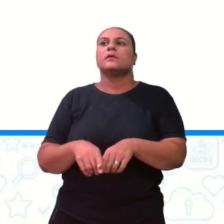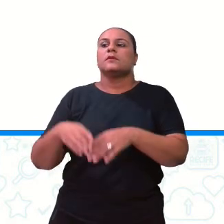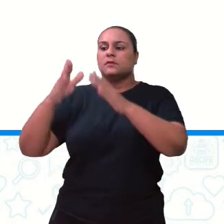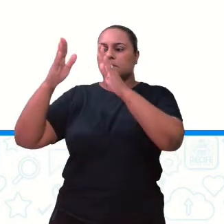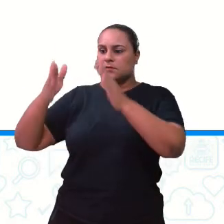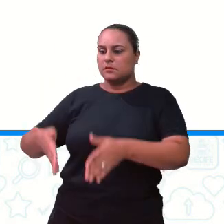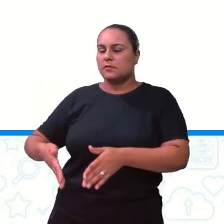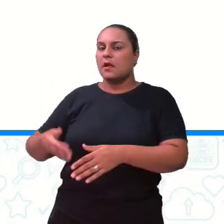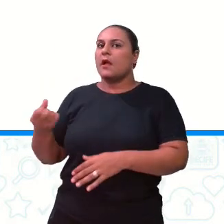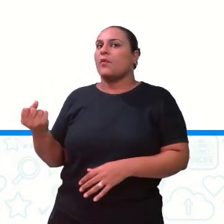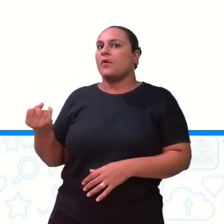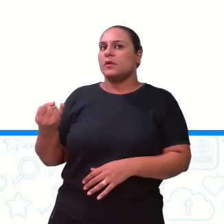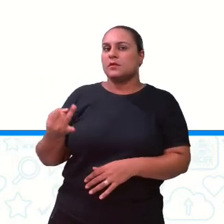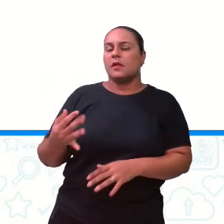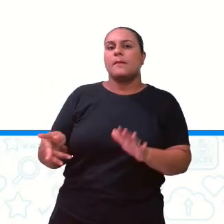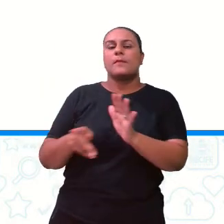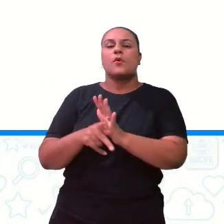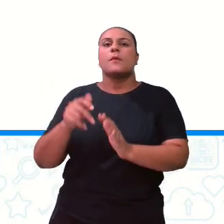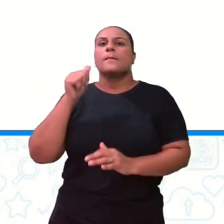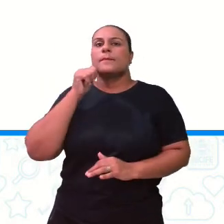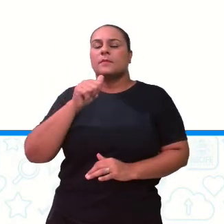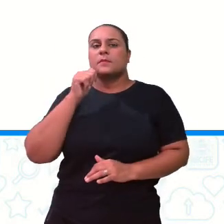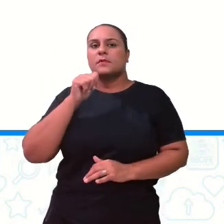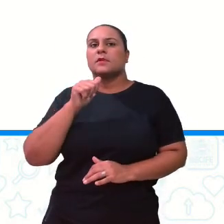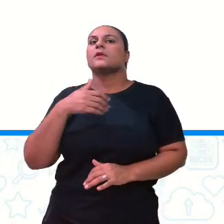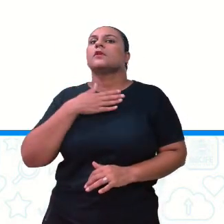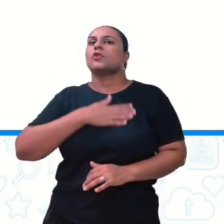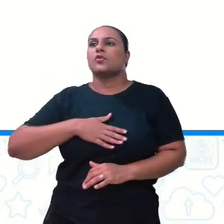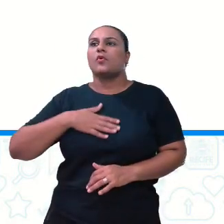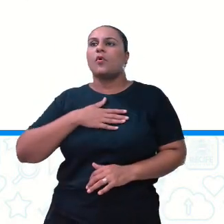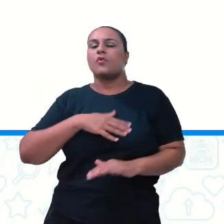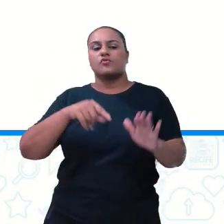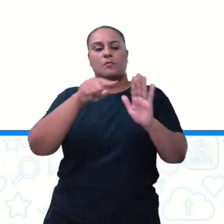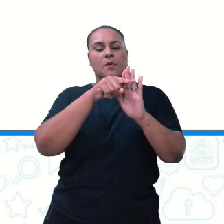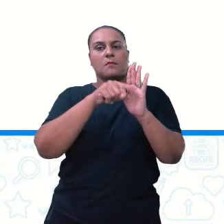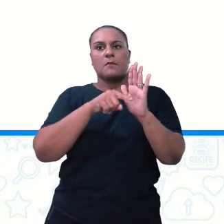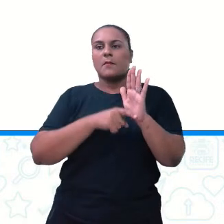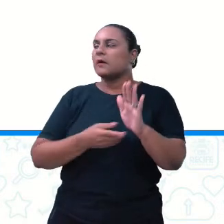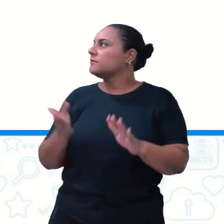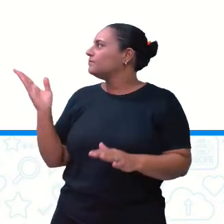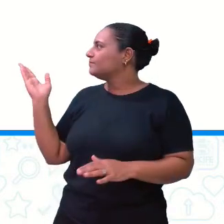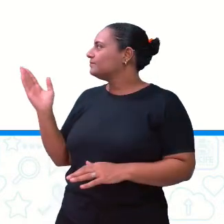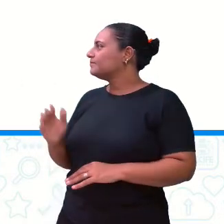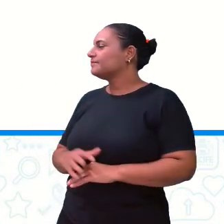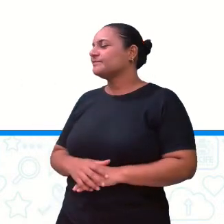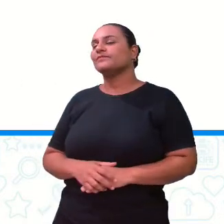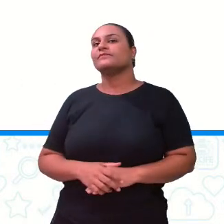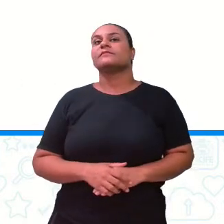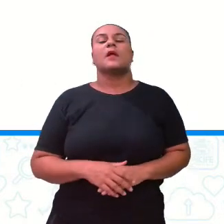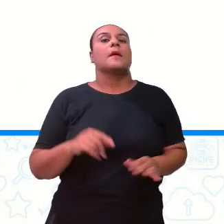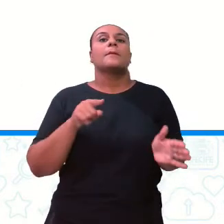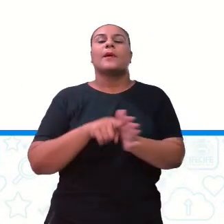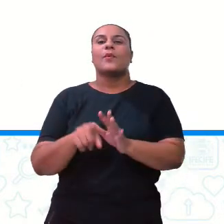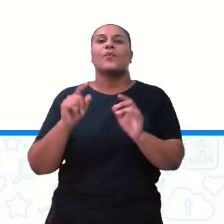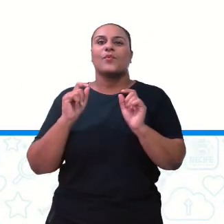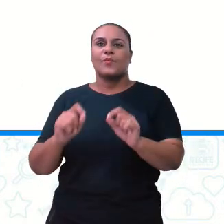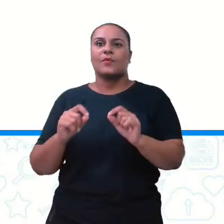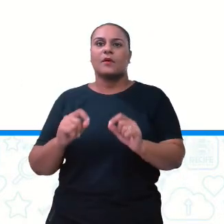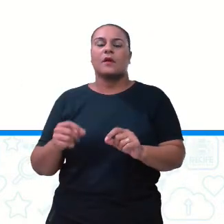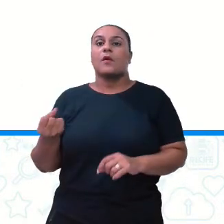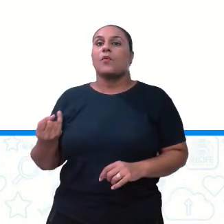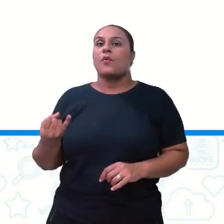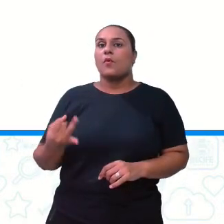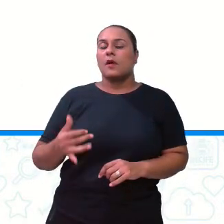coluna eu tenho a quantidade de meninas que gostam de cada um desses lazeres aí. Então, a pergunta é,